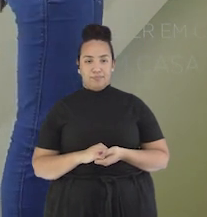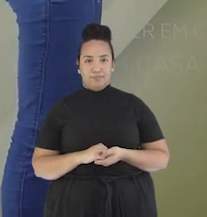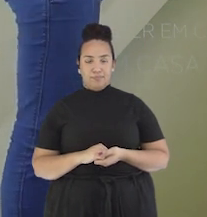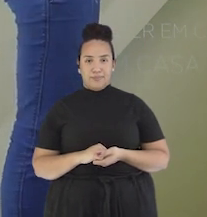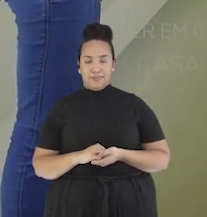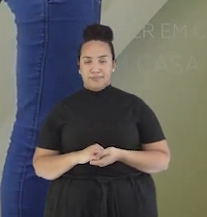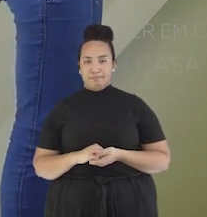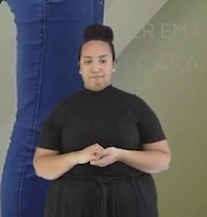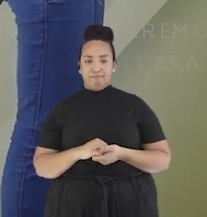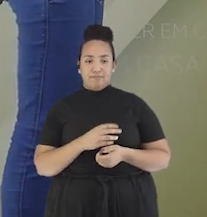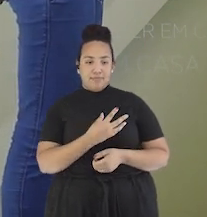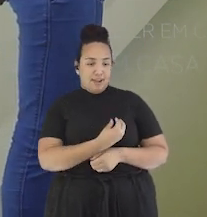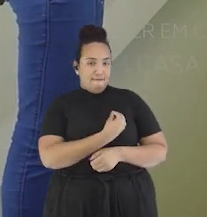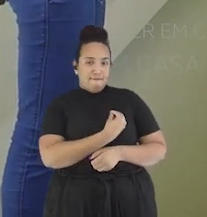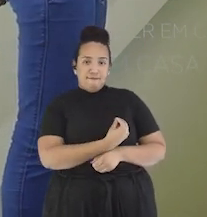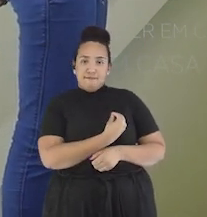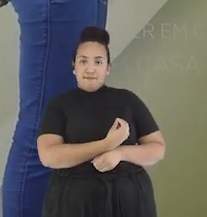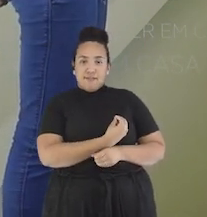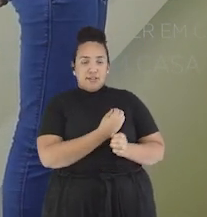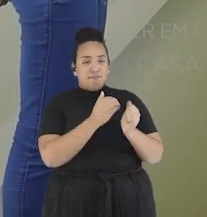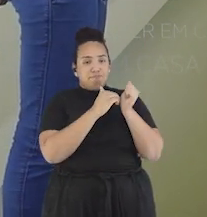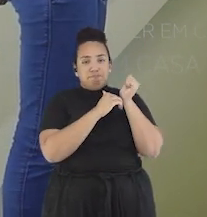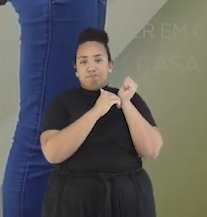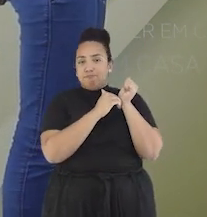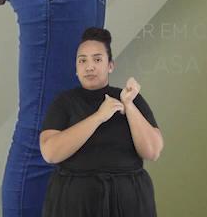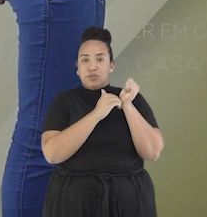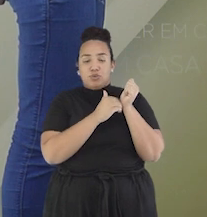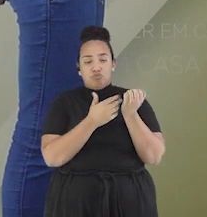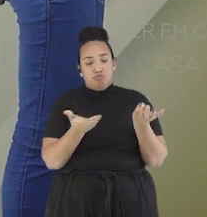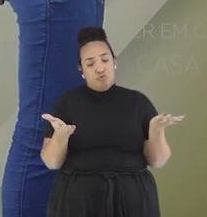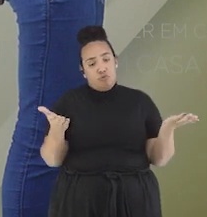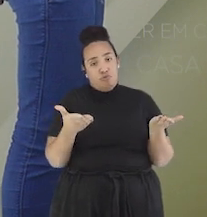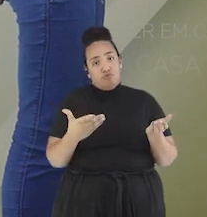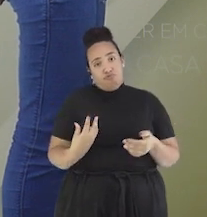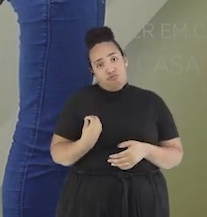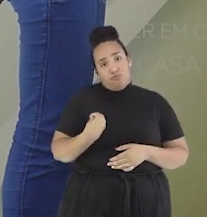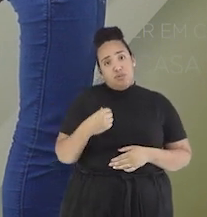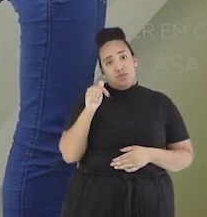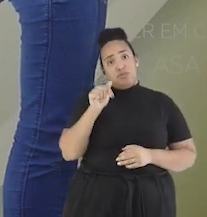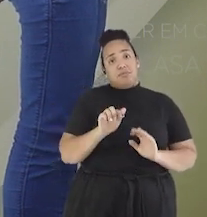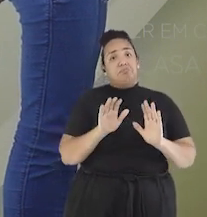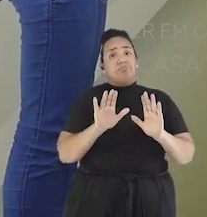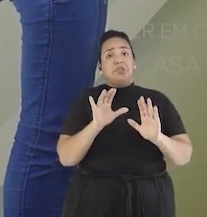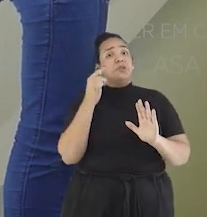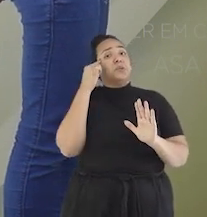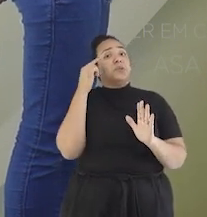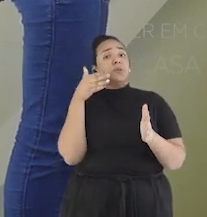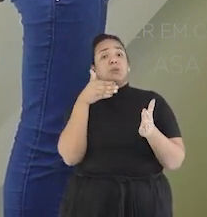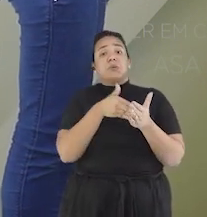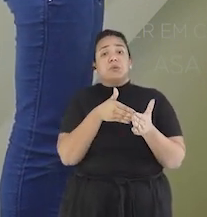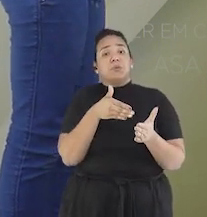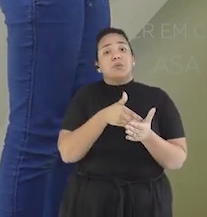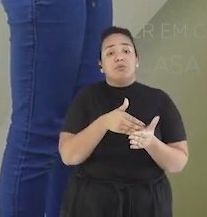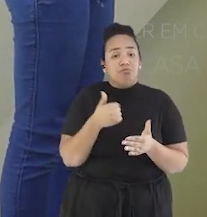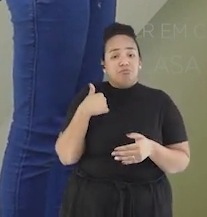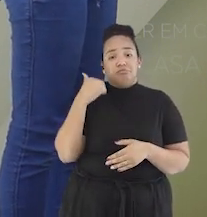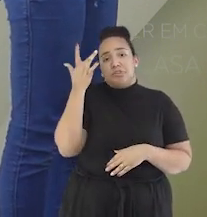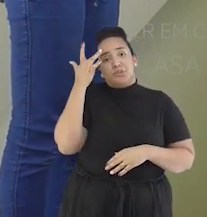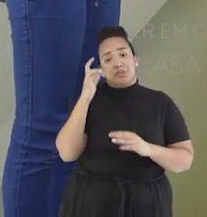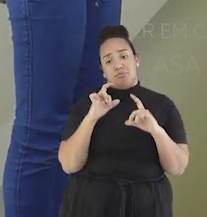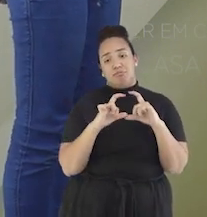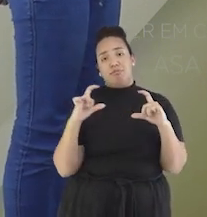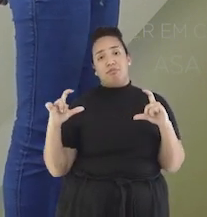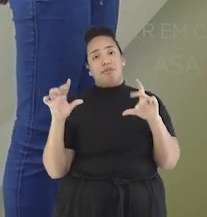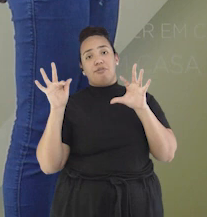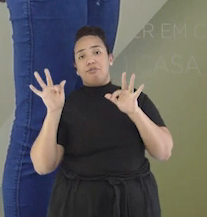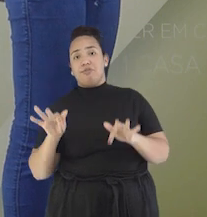A vida é um mistério. Hoje estamos aqui, mas até quando? A gente nunca sabe quando será a última tirinha. Então